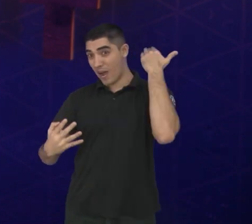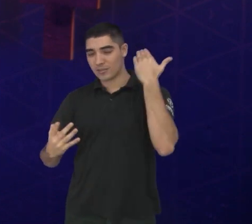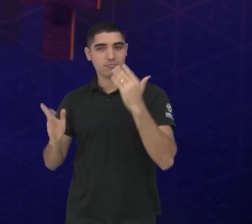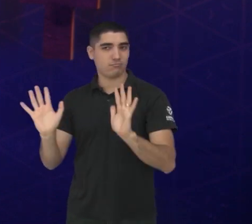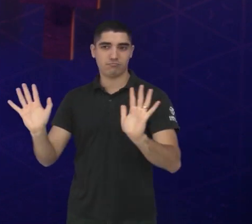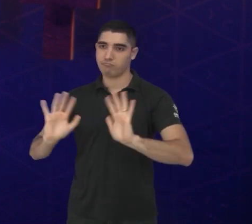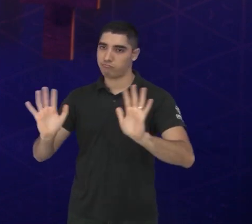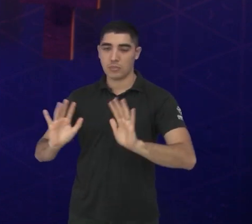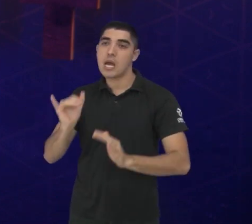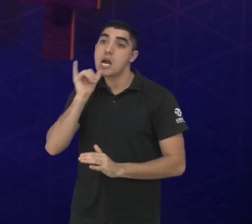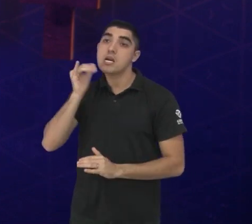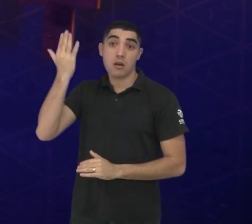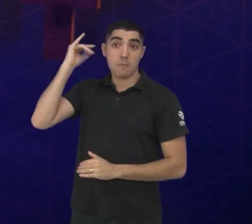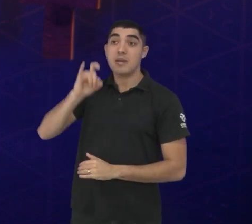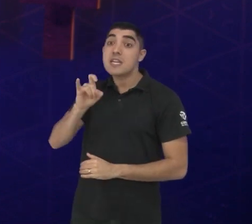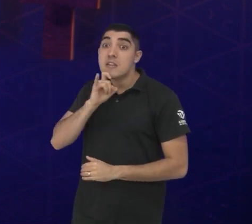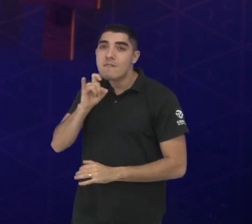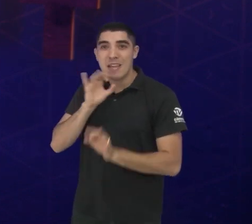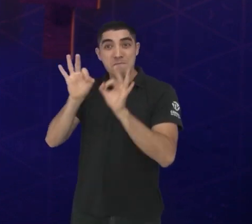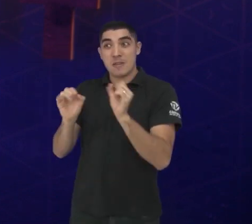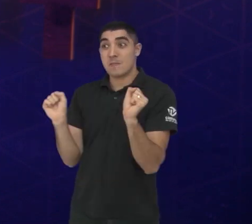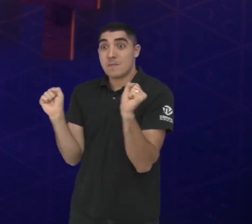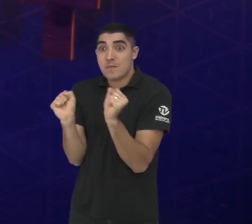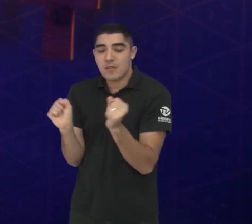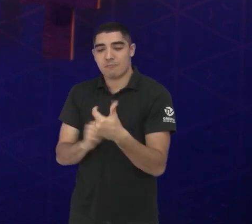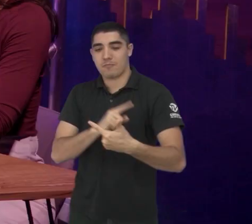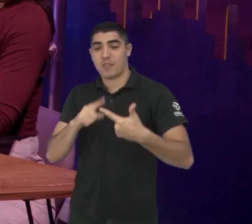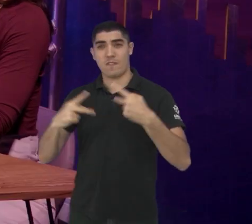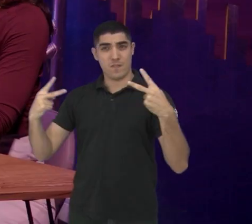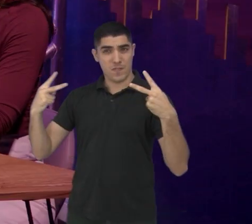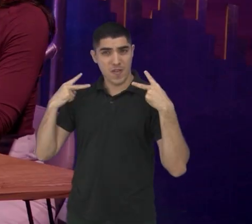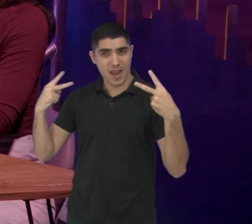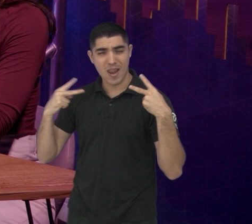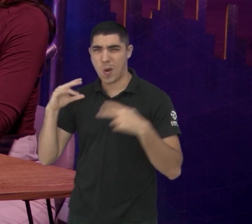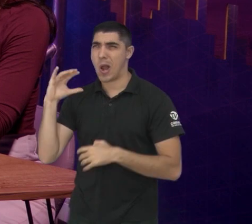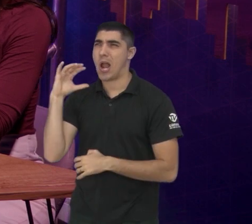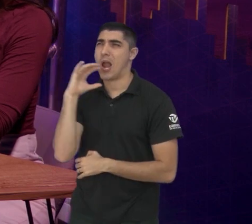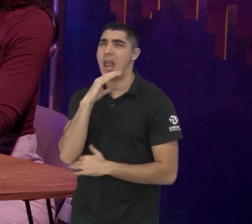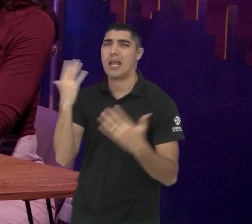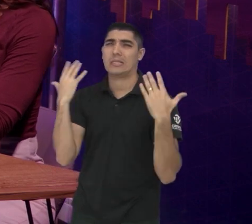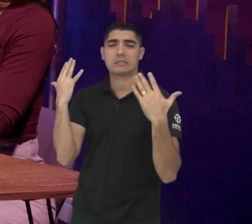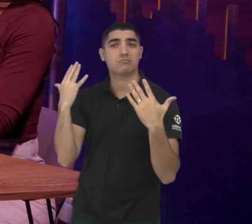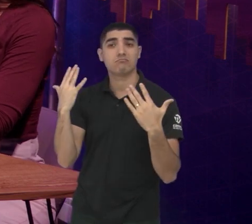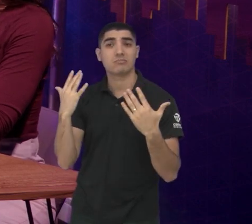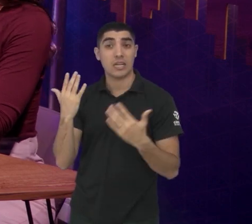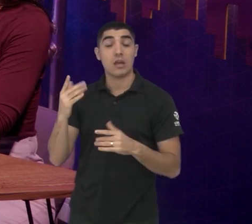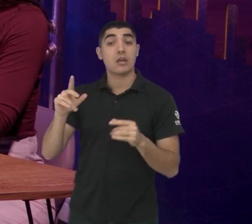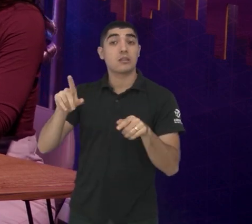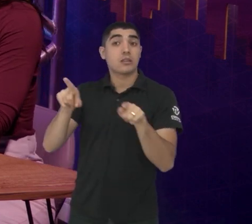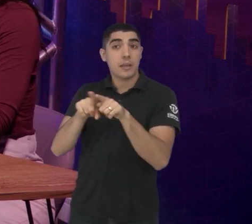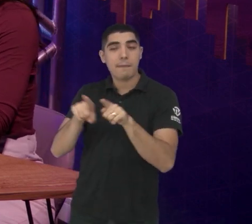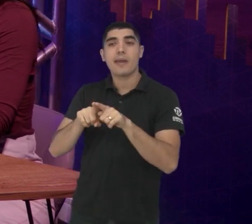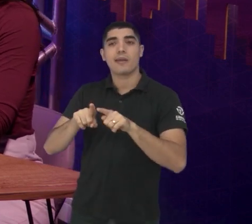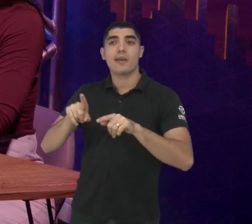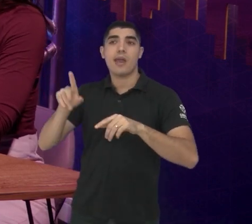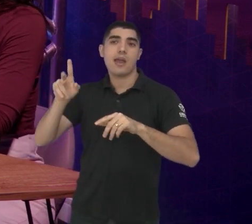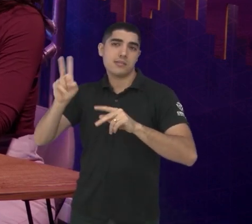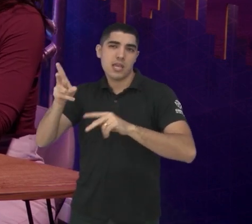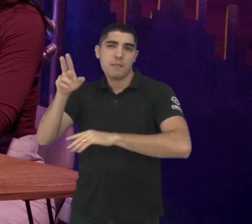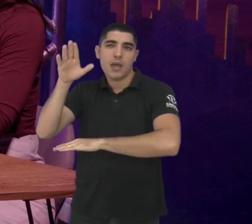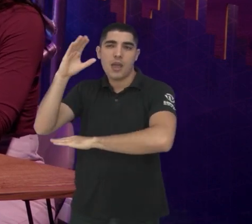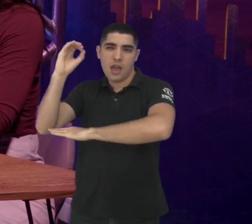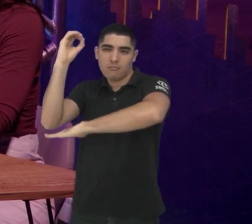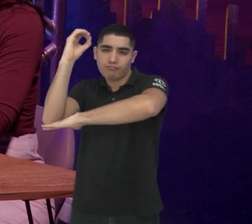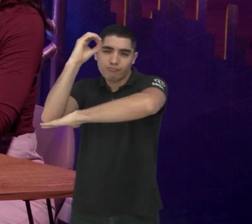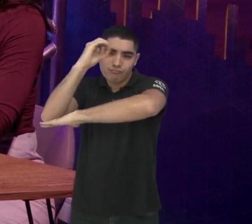era antigamente, né? Antes, no inverno, realmente fazia frio, no verão fazia muito calor e aí tinham aquelas pancadas de chuva